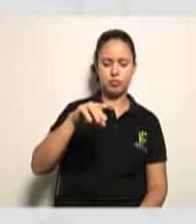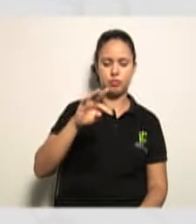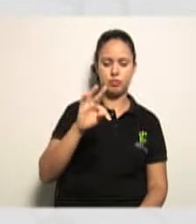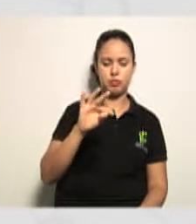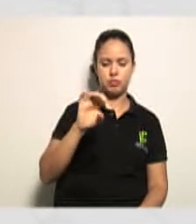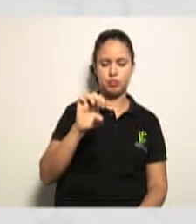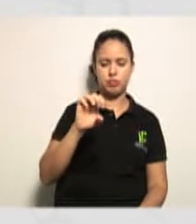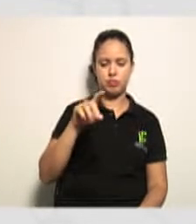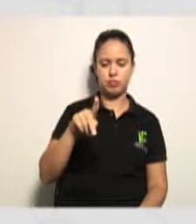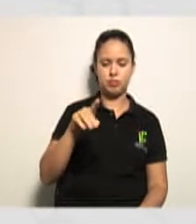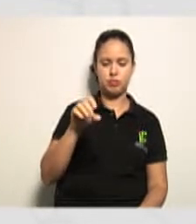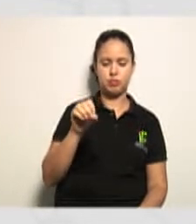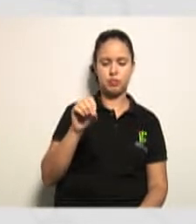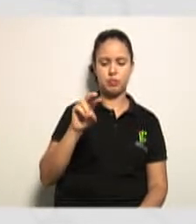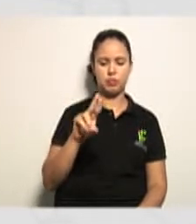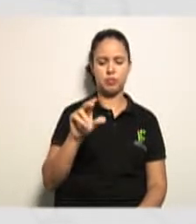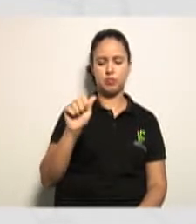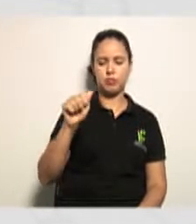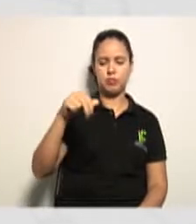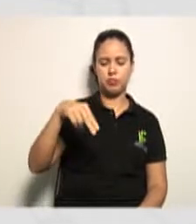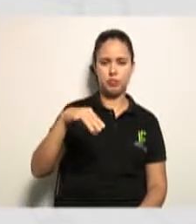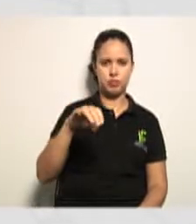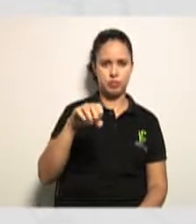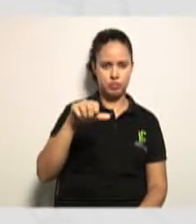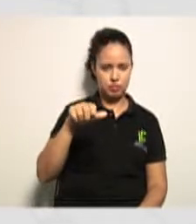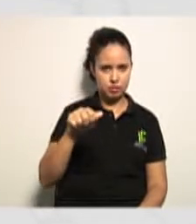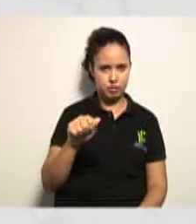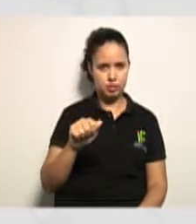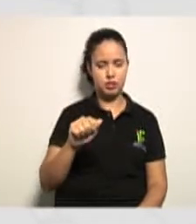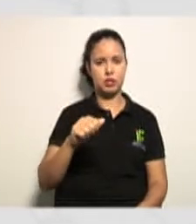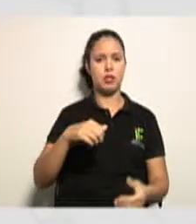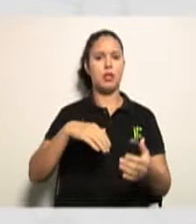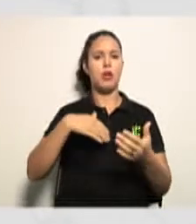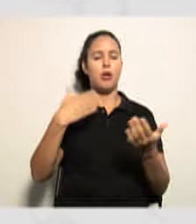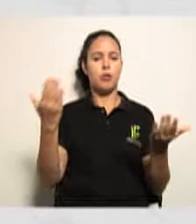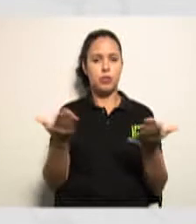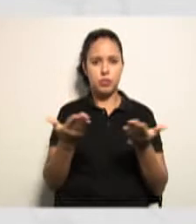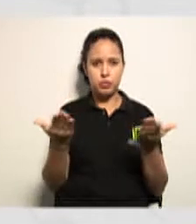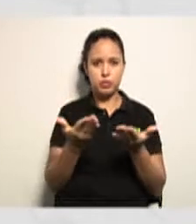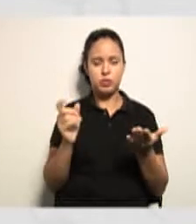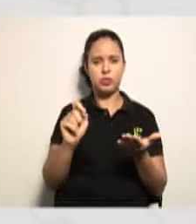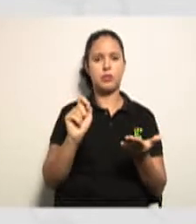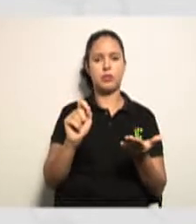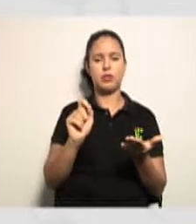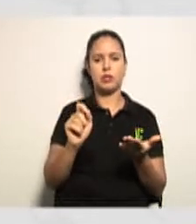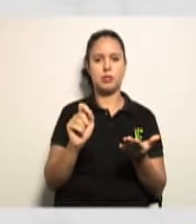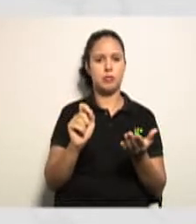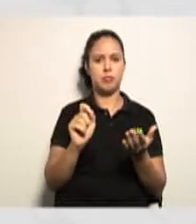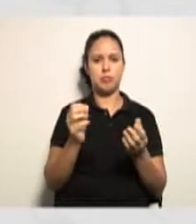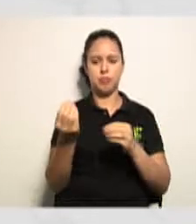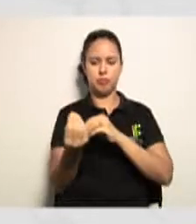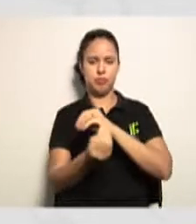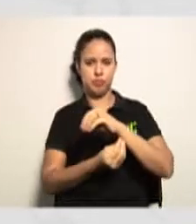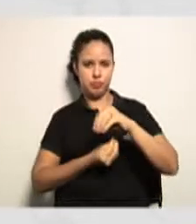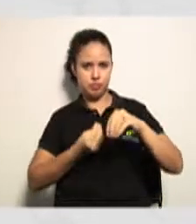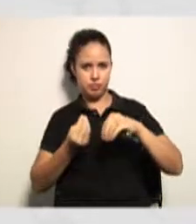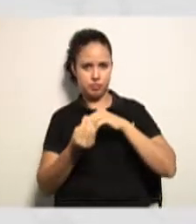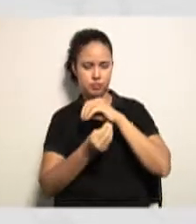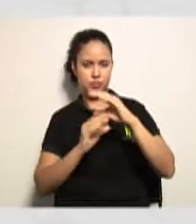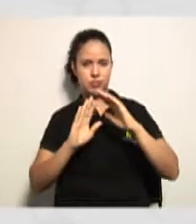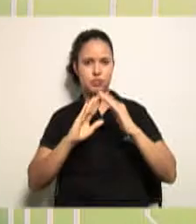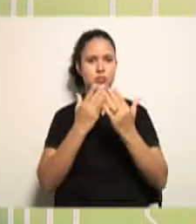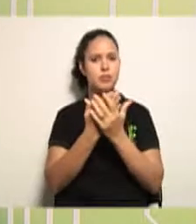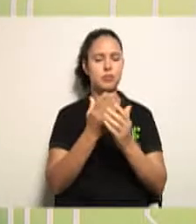essa escola contemporânea, essa escola atual, é um mix de todas as escolas de